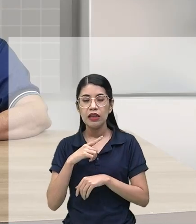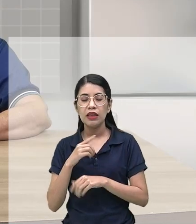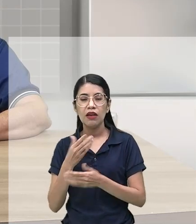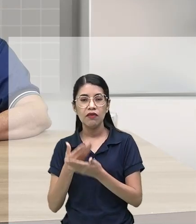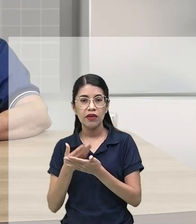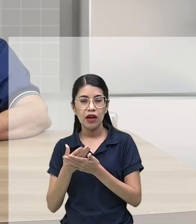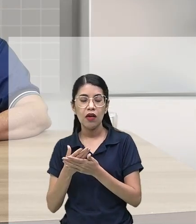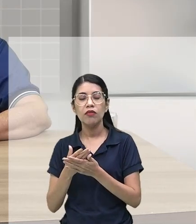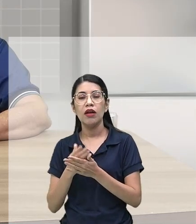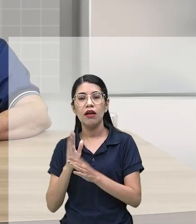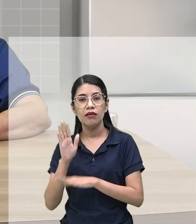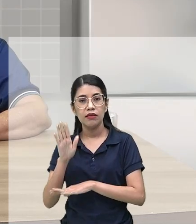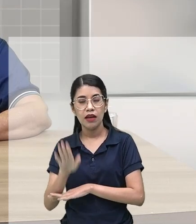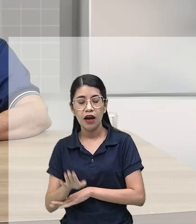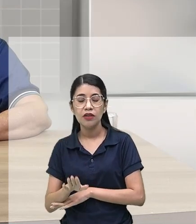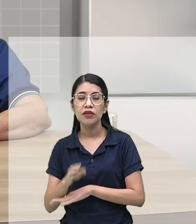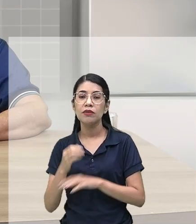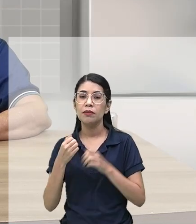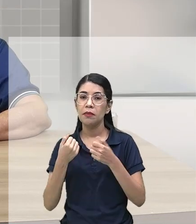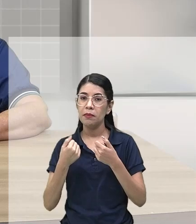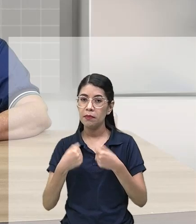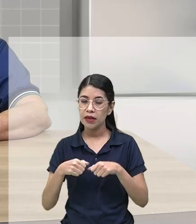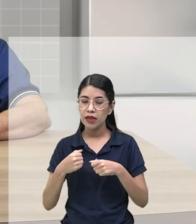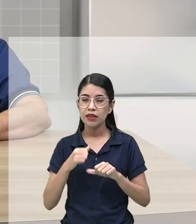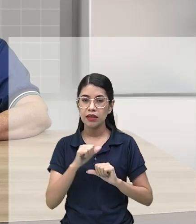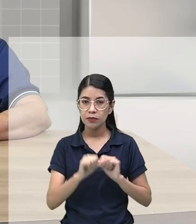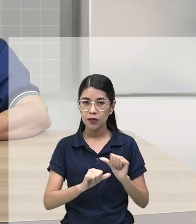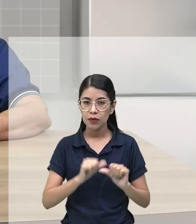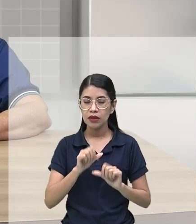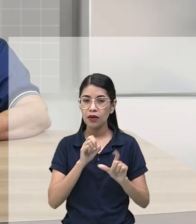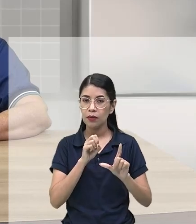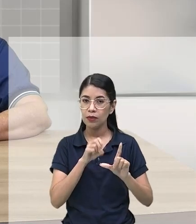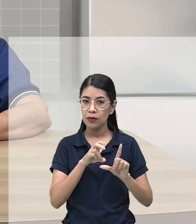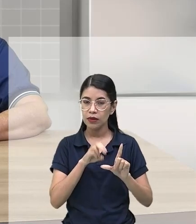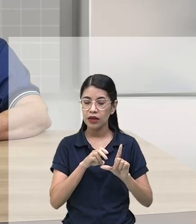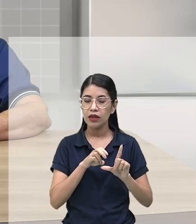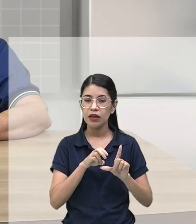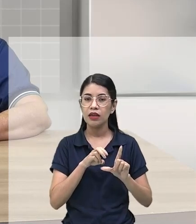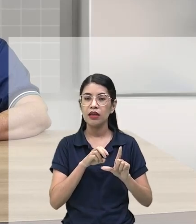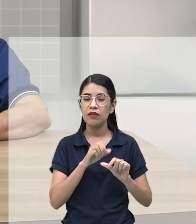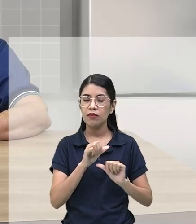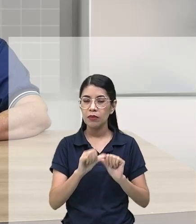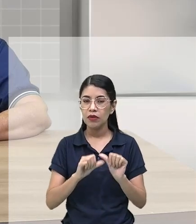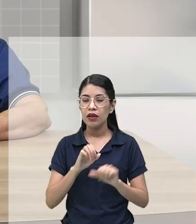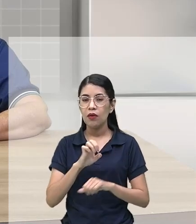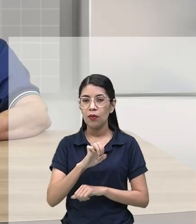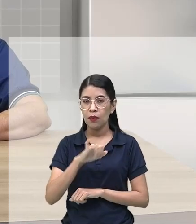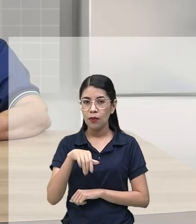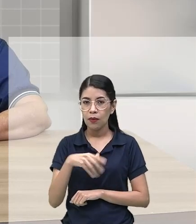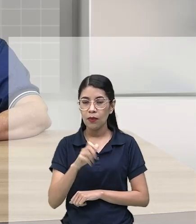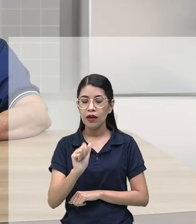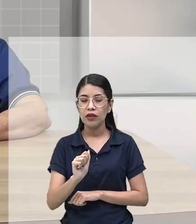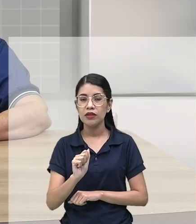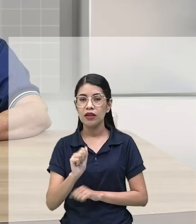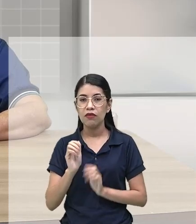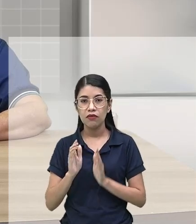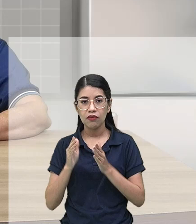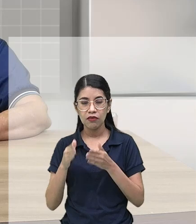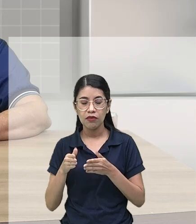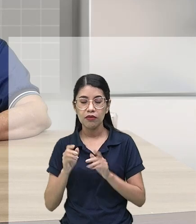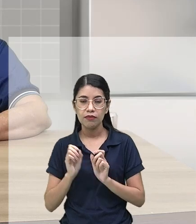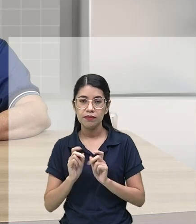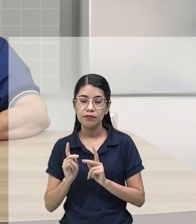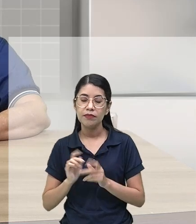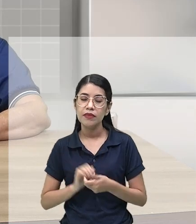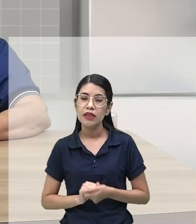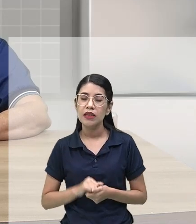você precisa trocar e colocar o login da EJA, o login correto, que é o e-mail da sua turma. No caso, o e-mail